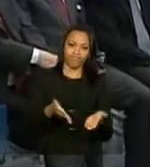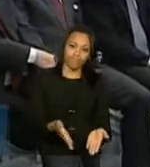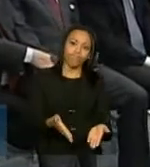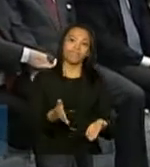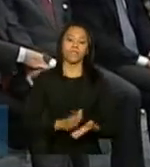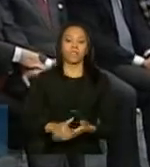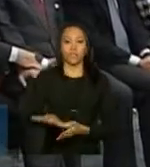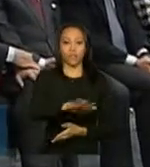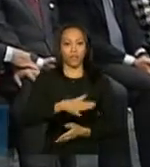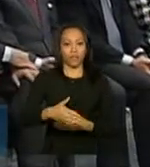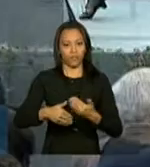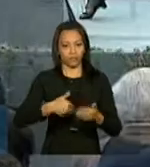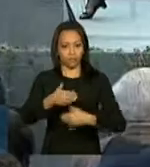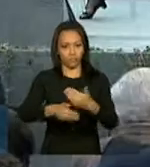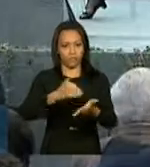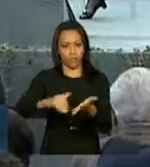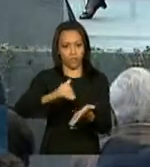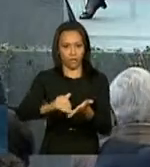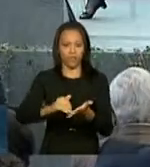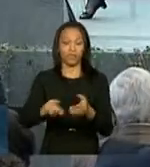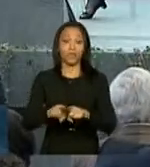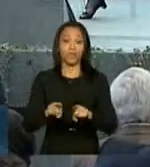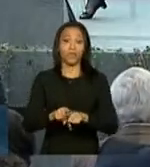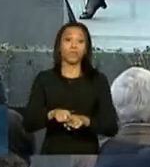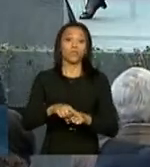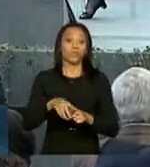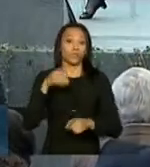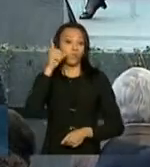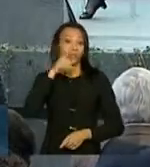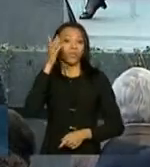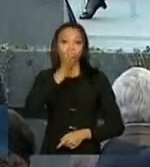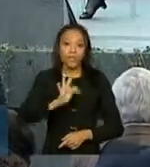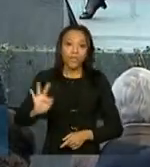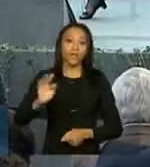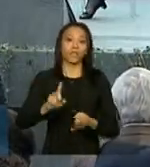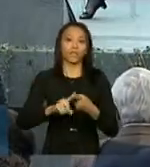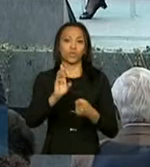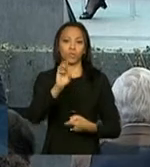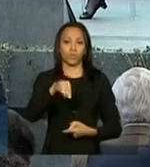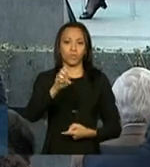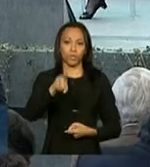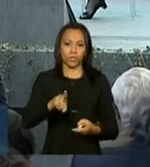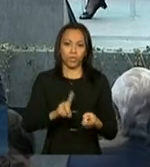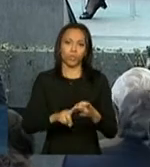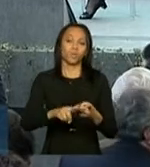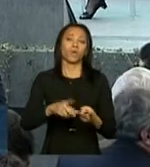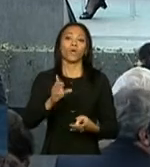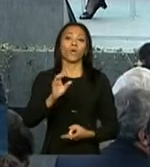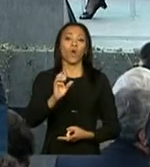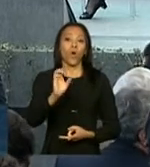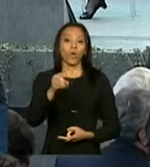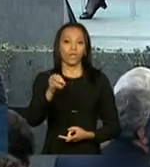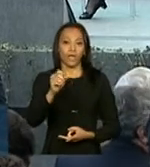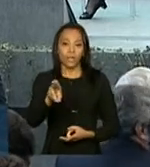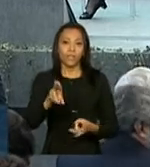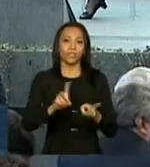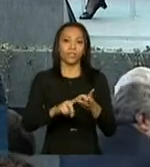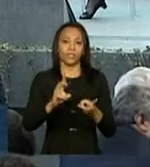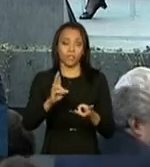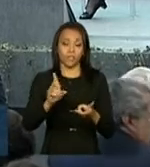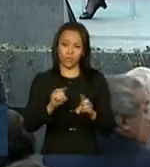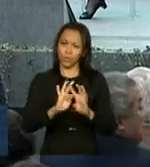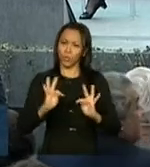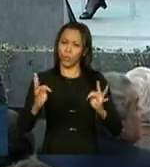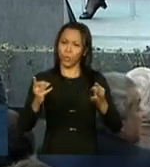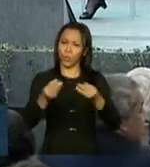Desenvolvimento Regional e Política Urbana. Os deputados federais Domingos Sávio, Geraldo Tadeu e Odair Cunha, todos da bancada